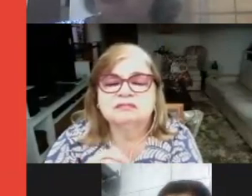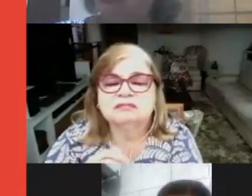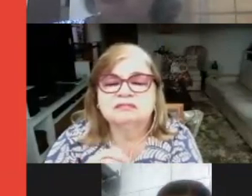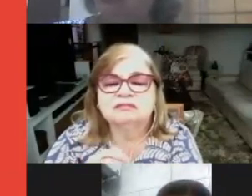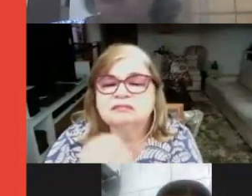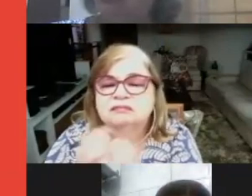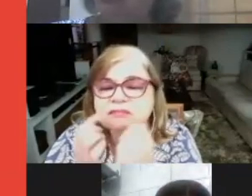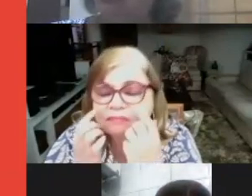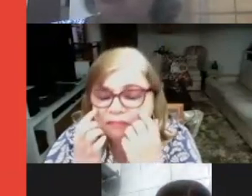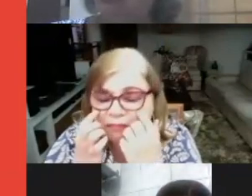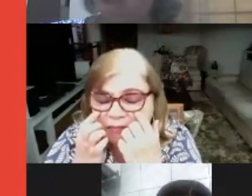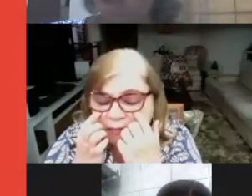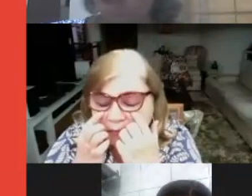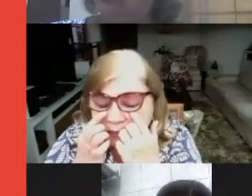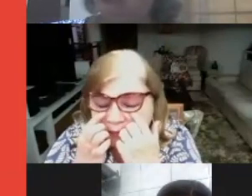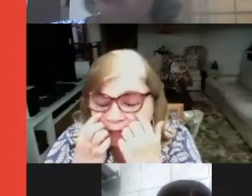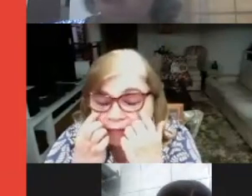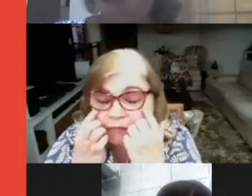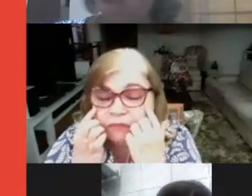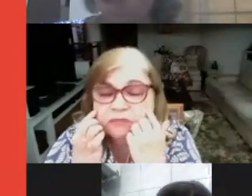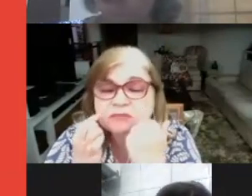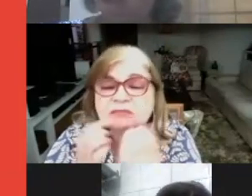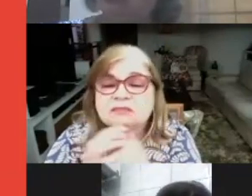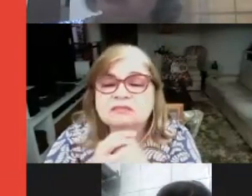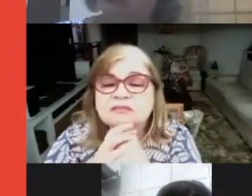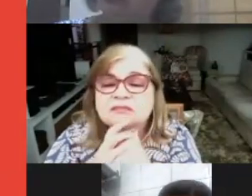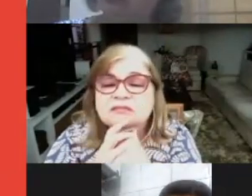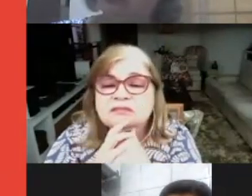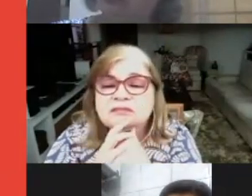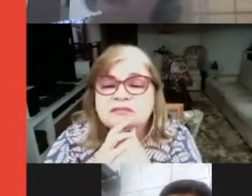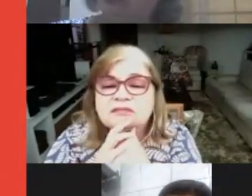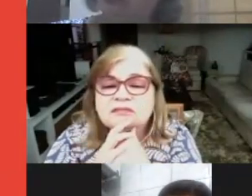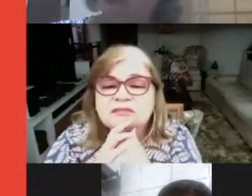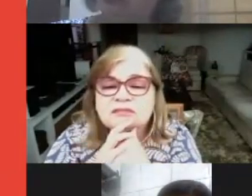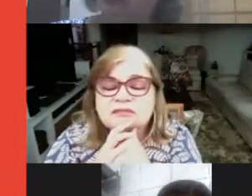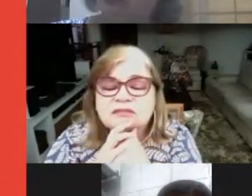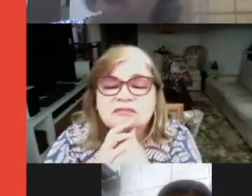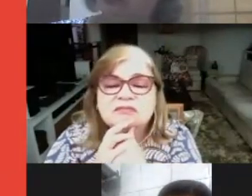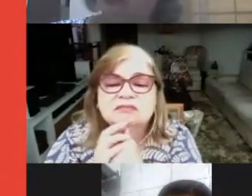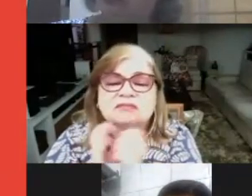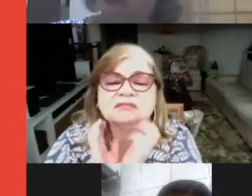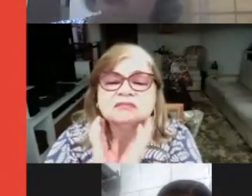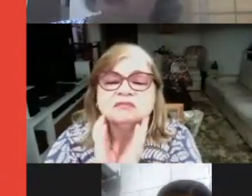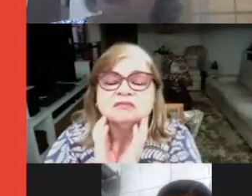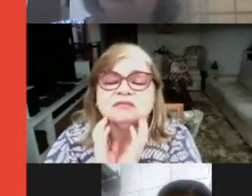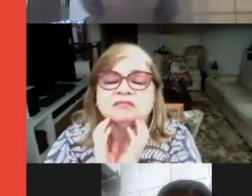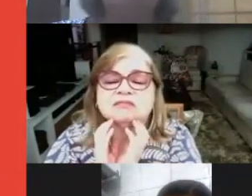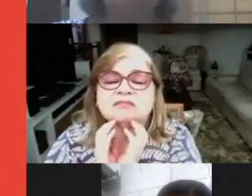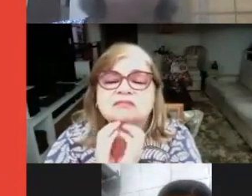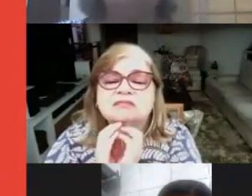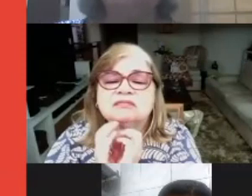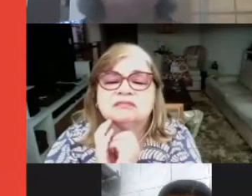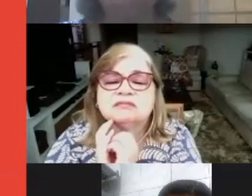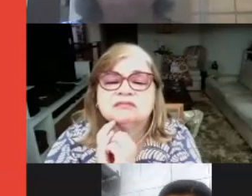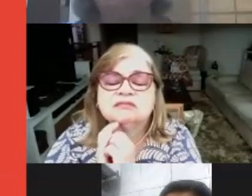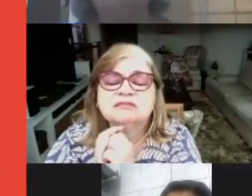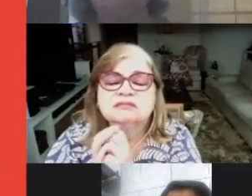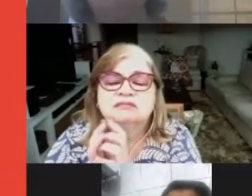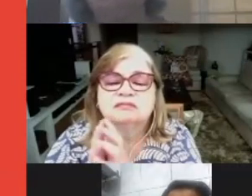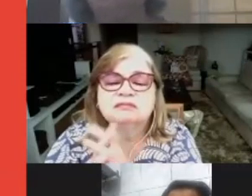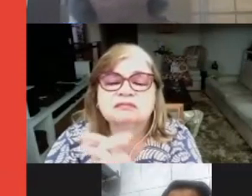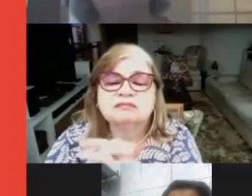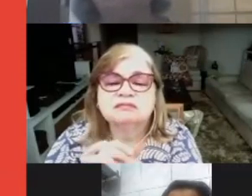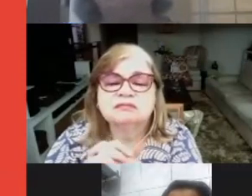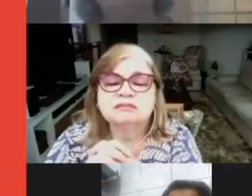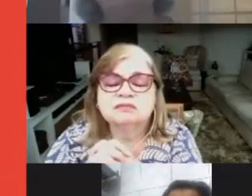usou a dourada, tá? A chia, né? A chia, assim, é um ingrediente bem peculiar